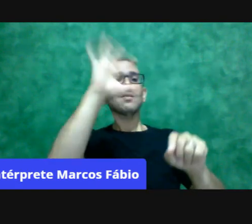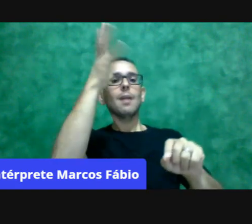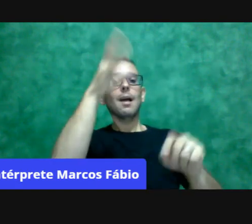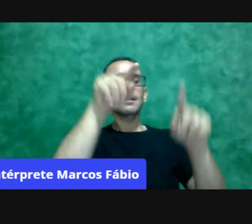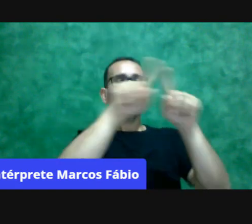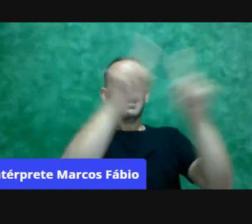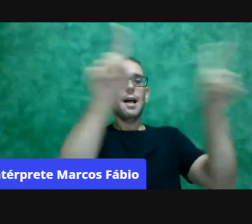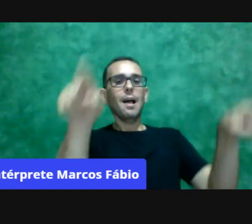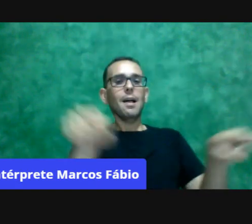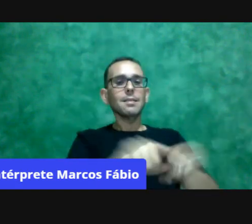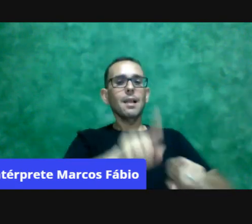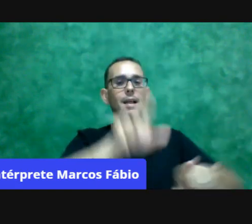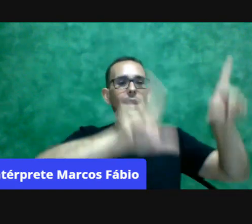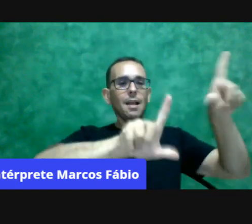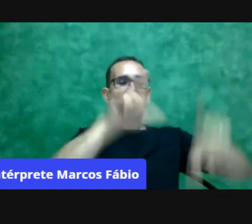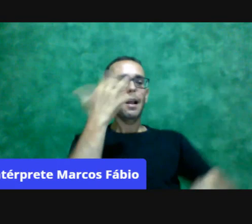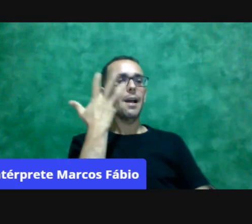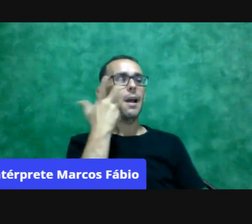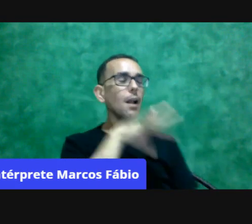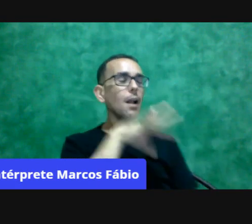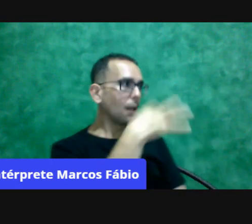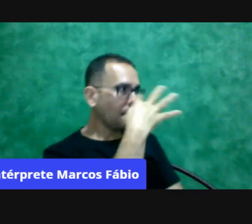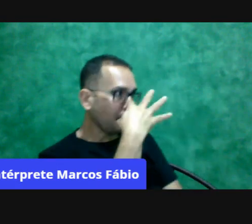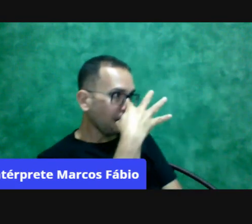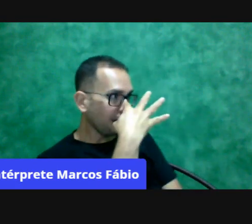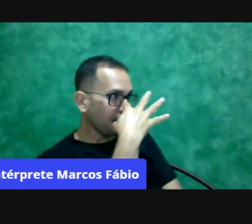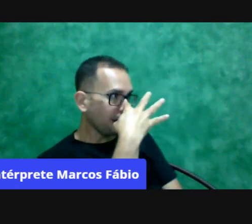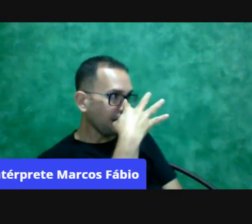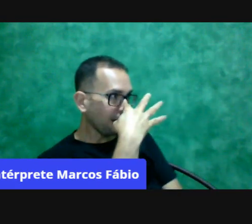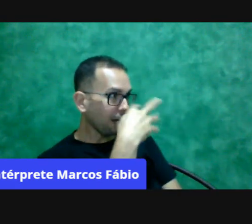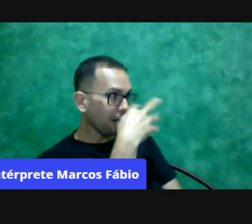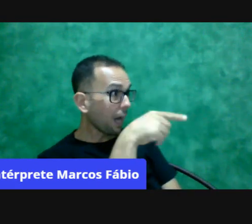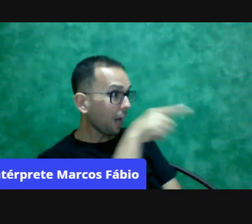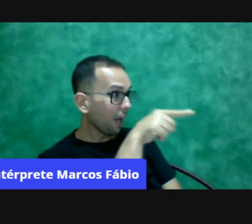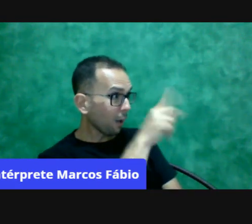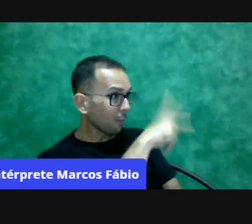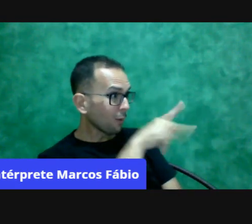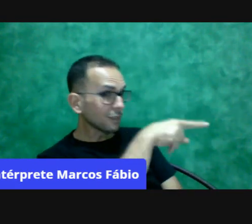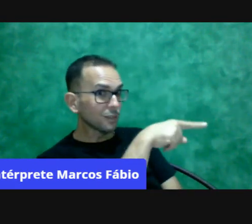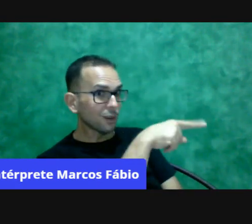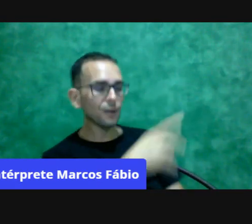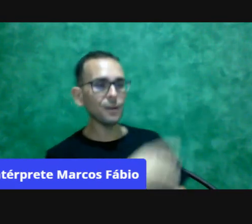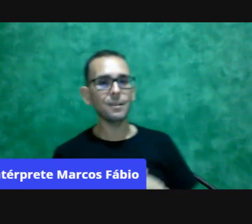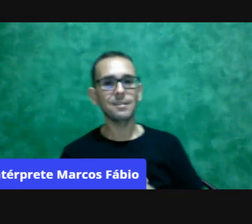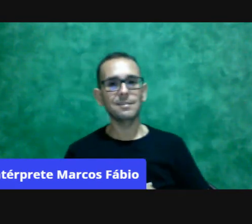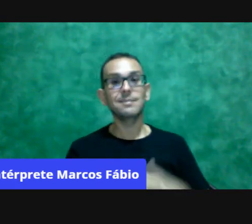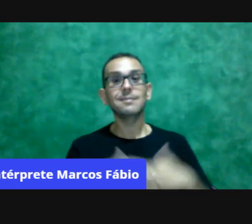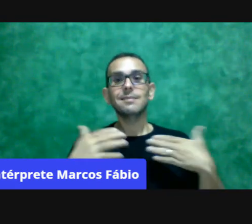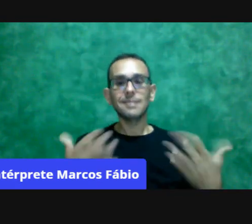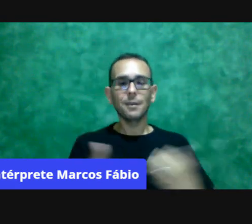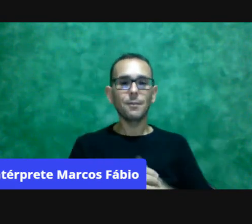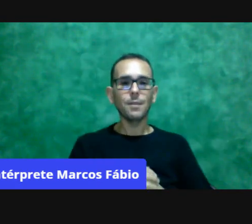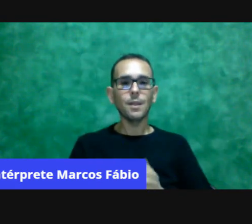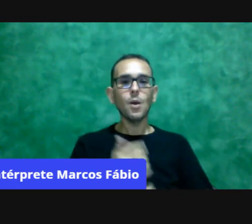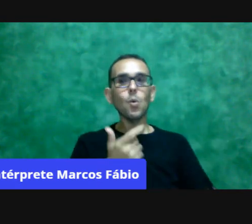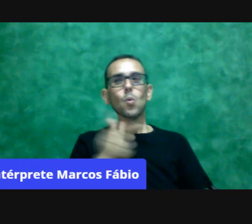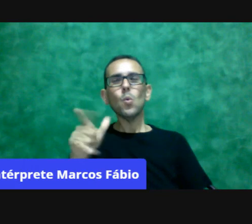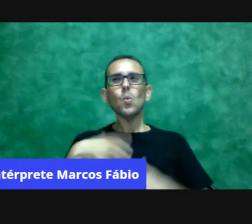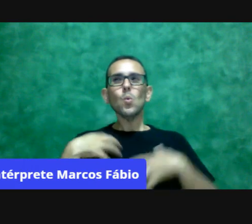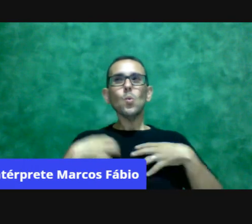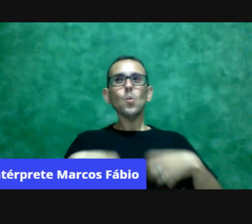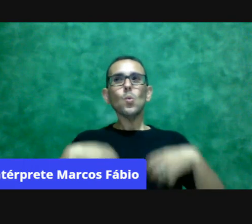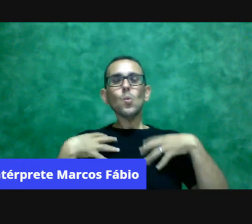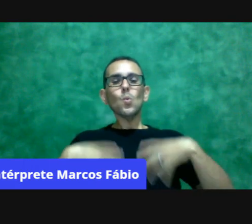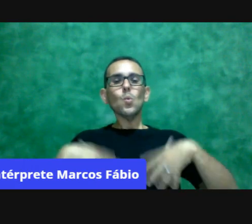tela que a criança está tendo acesso, certo? Então, assim, por exemplo, um outro anseio que nós